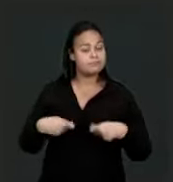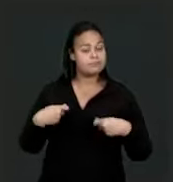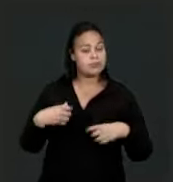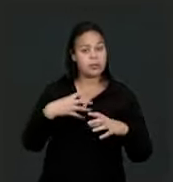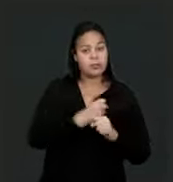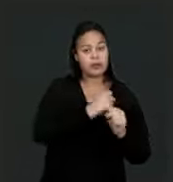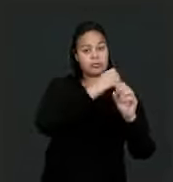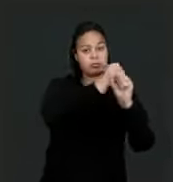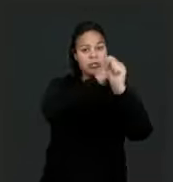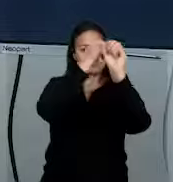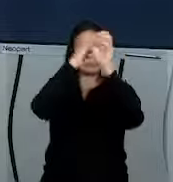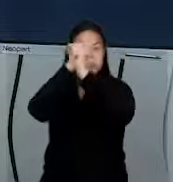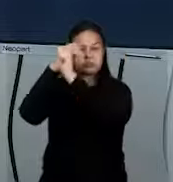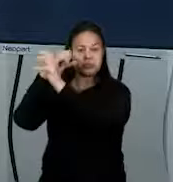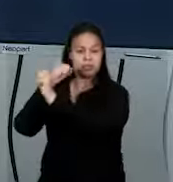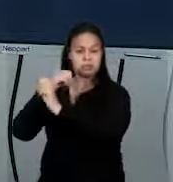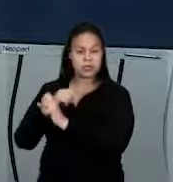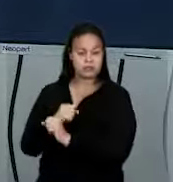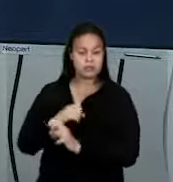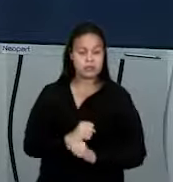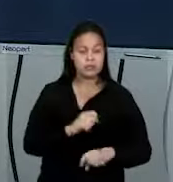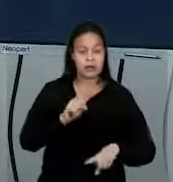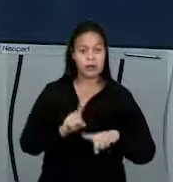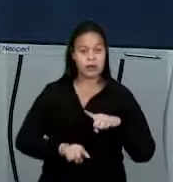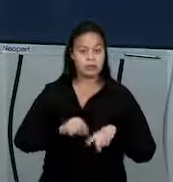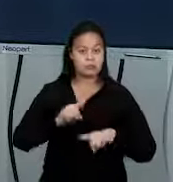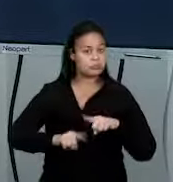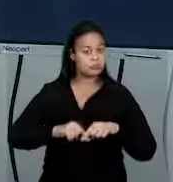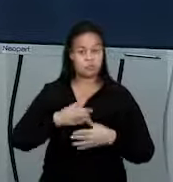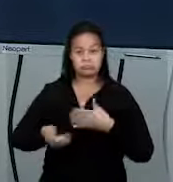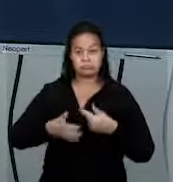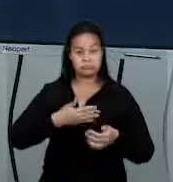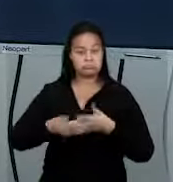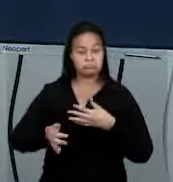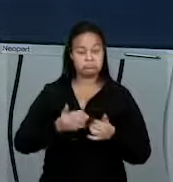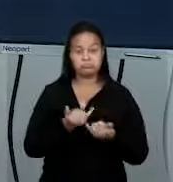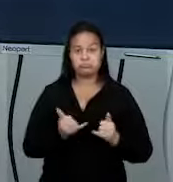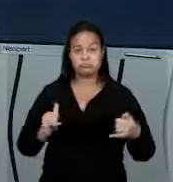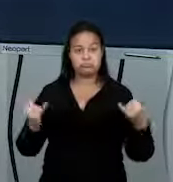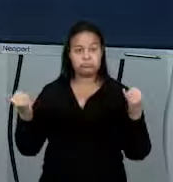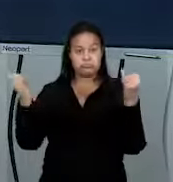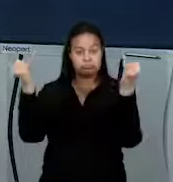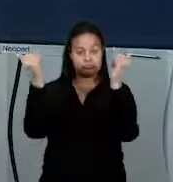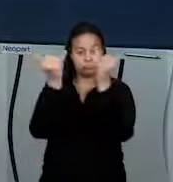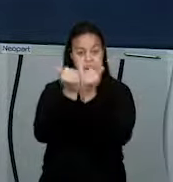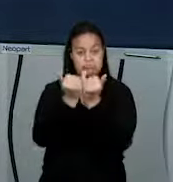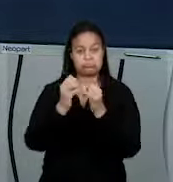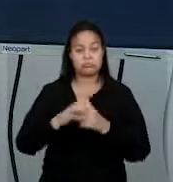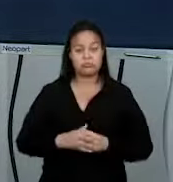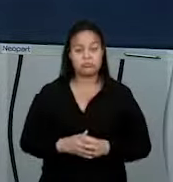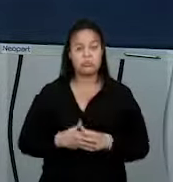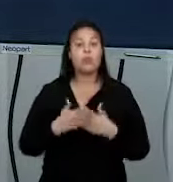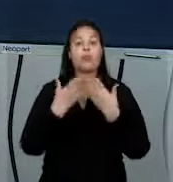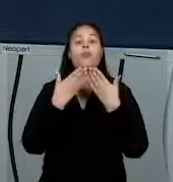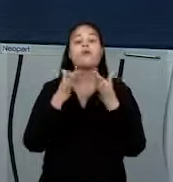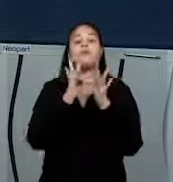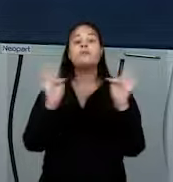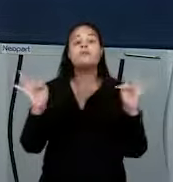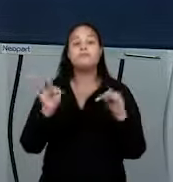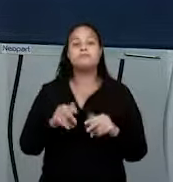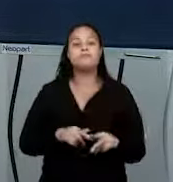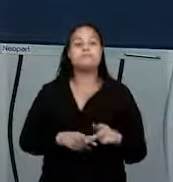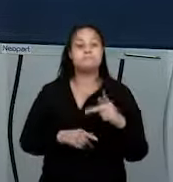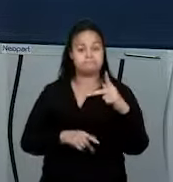em um resistor ou um equipamento qualquer, um elemento qualquer de circuito, com as expressões potência é